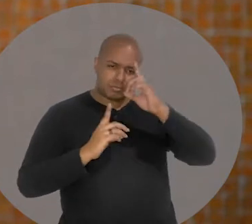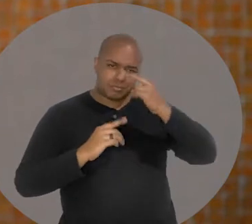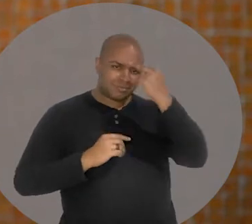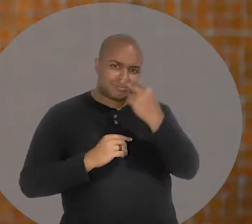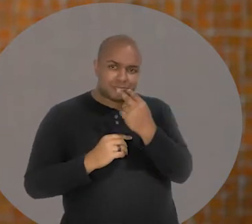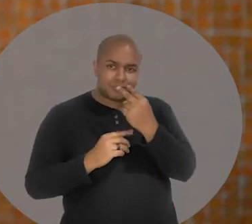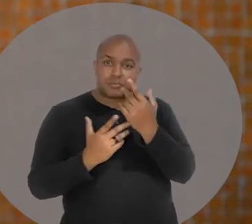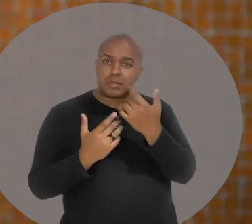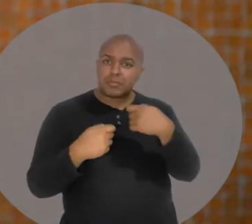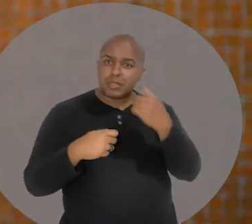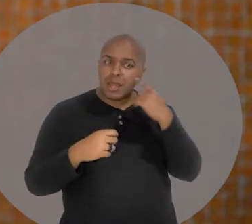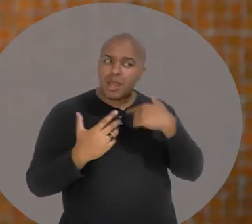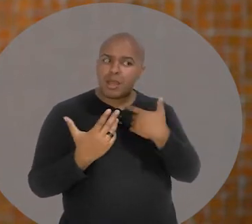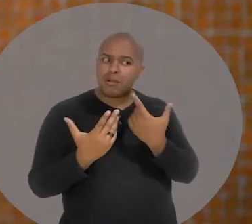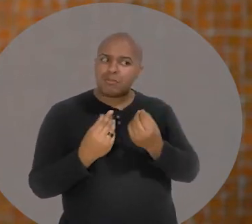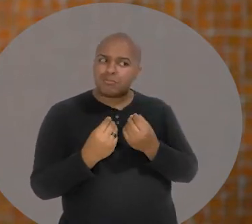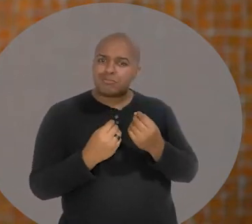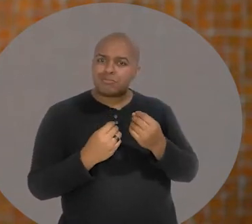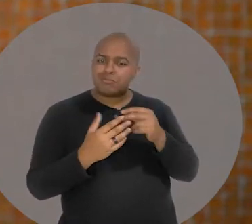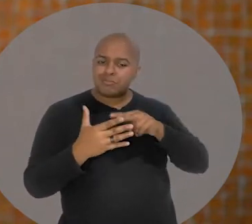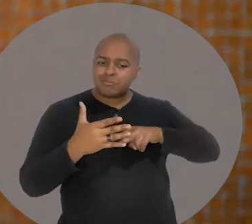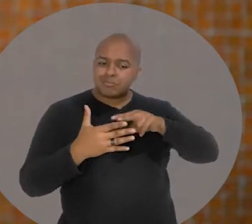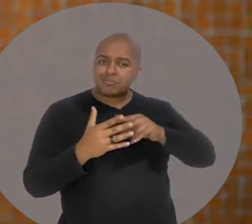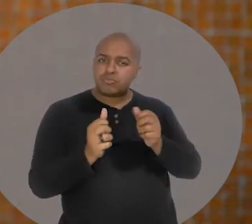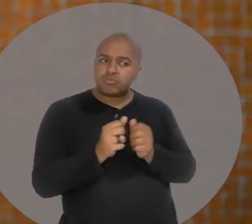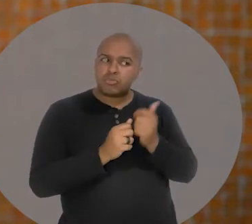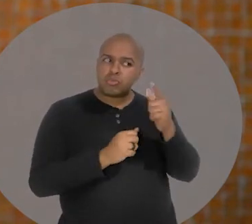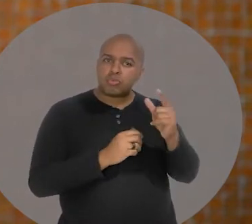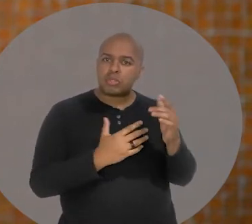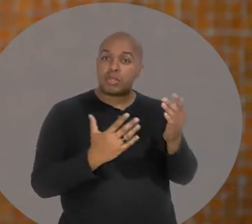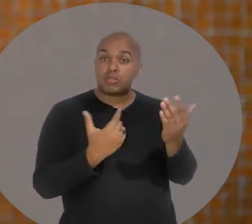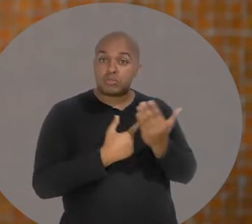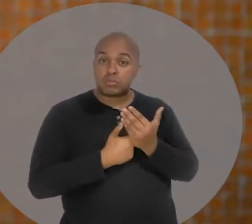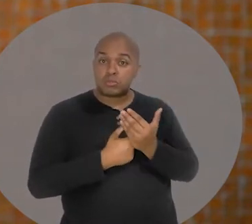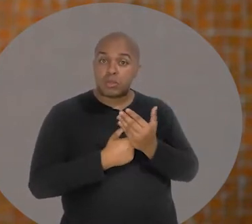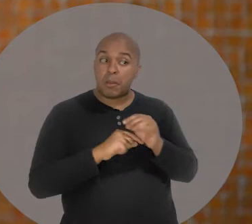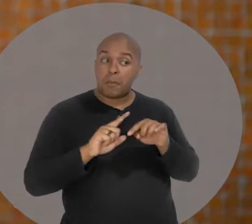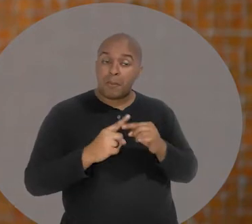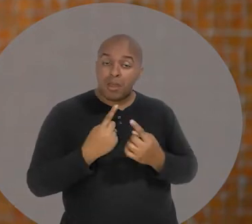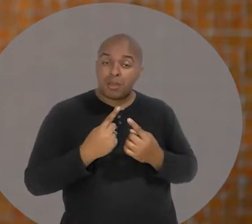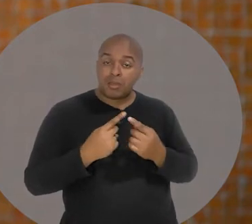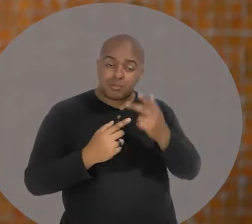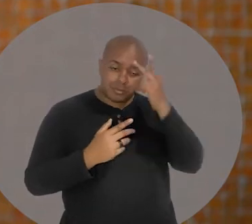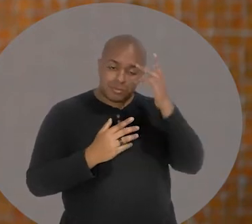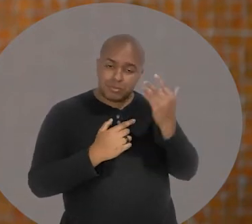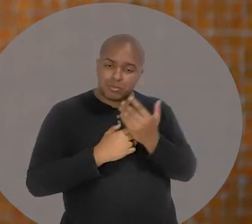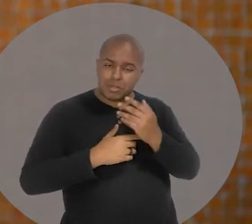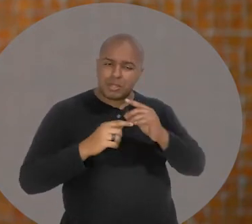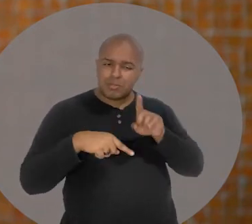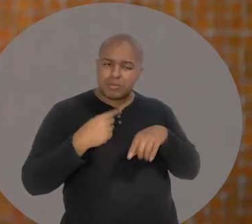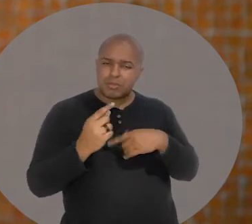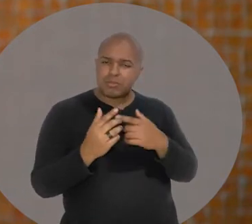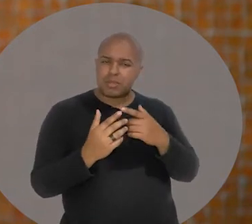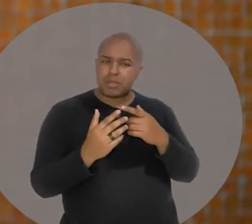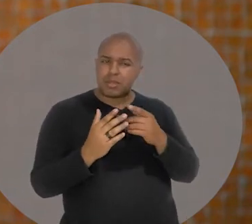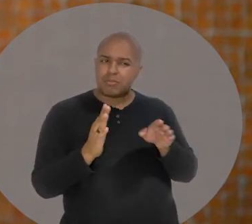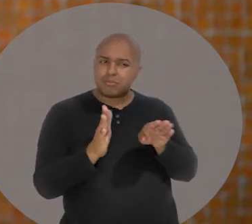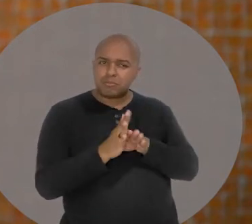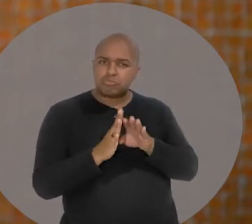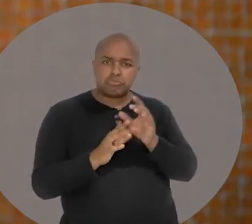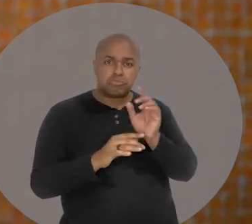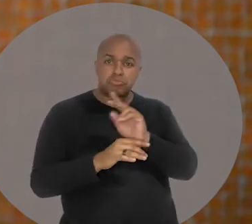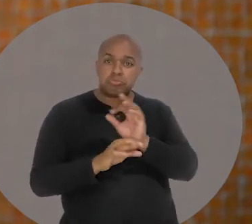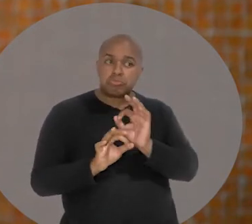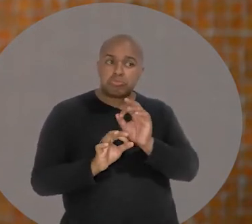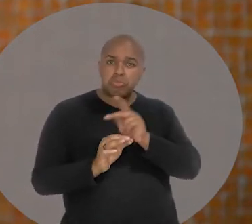eu precisaria de uma ledora e outros recursos a mais. Só que quando eu cheguei, nenhum professor nem sabia